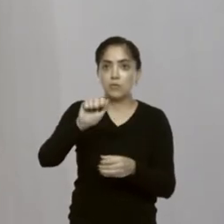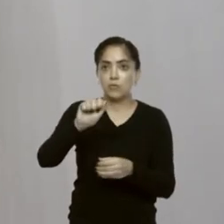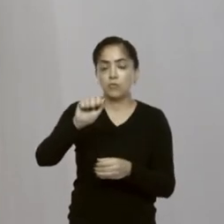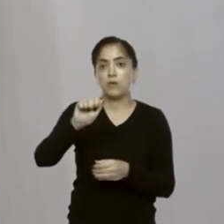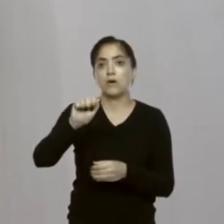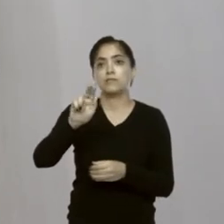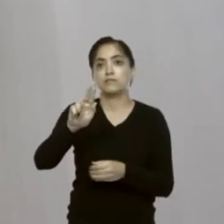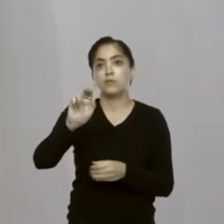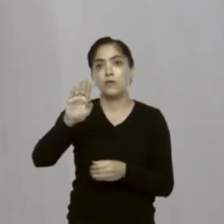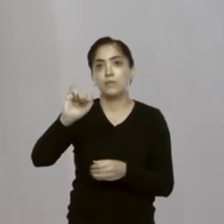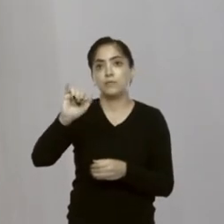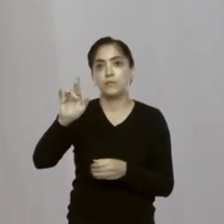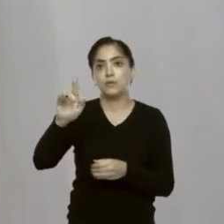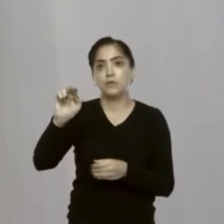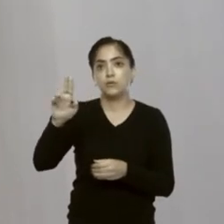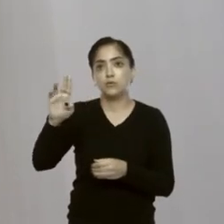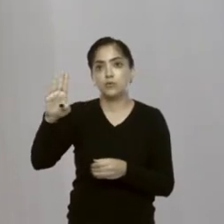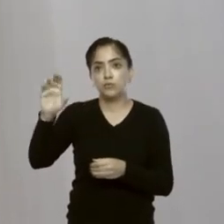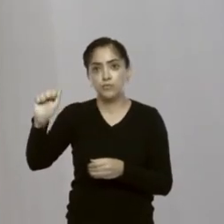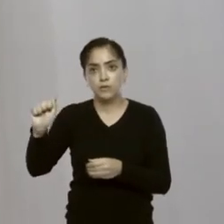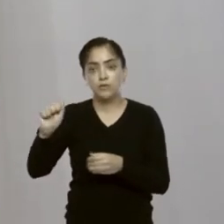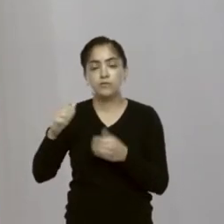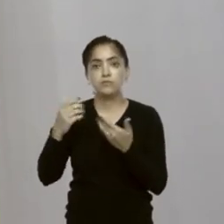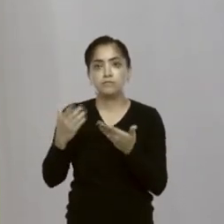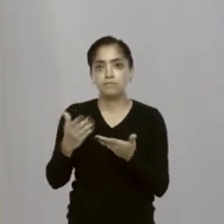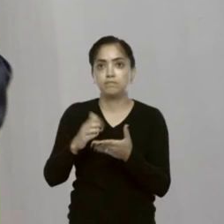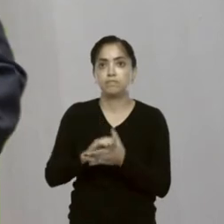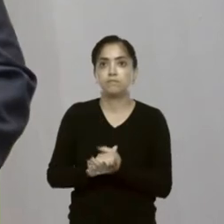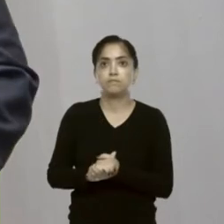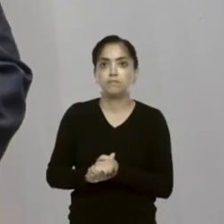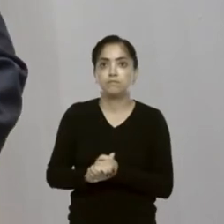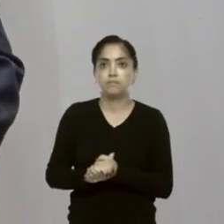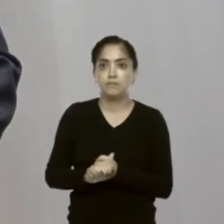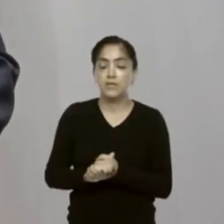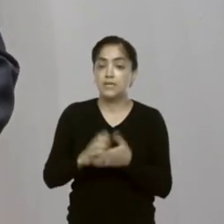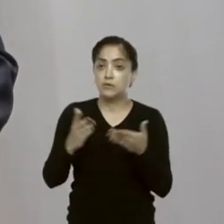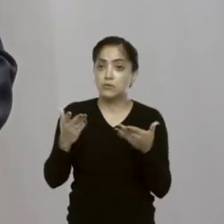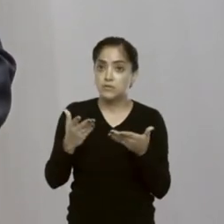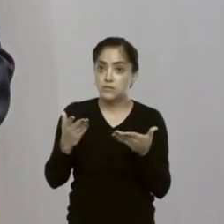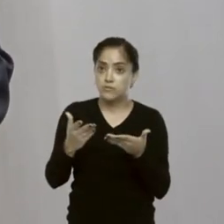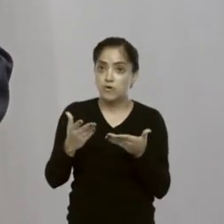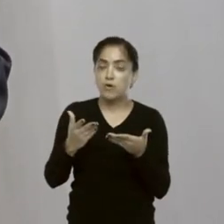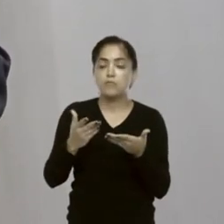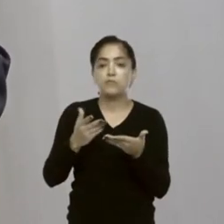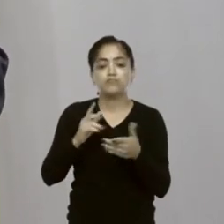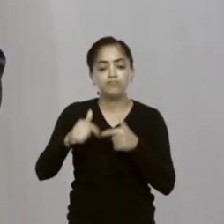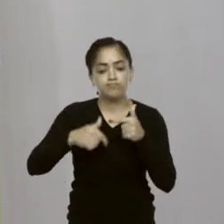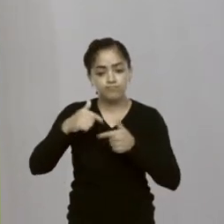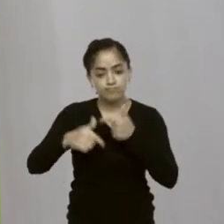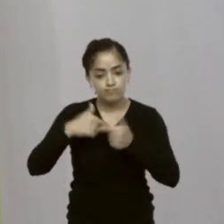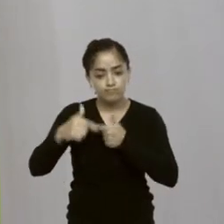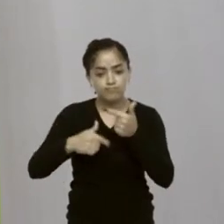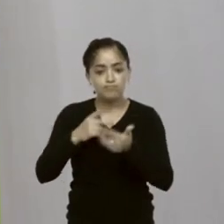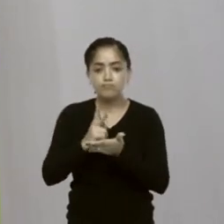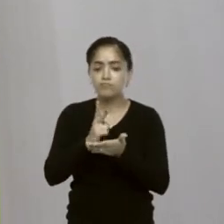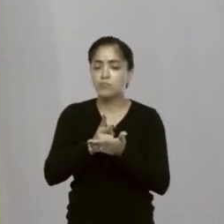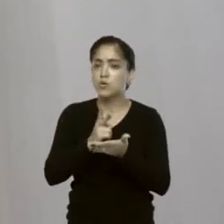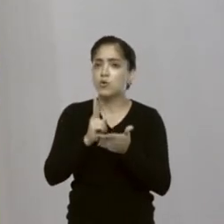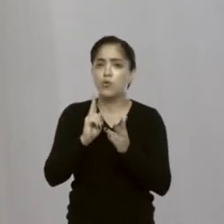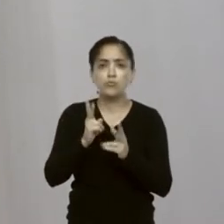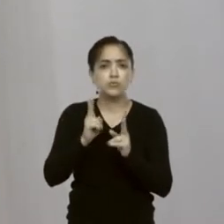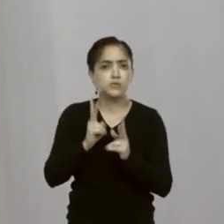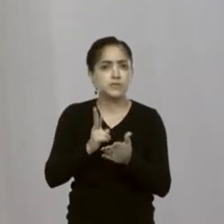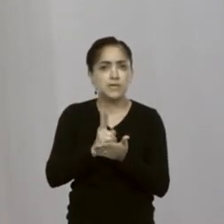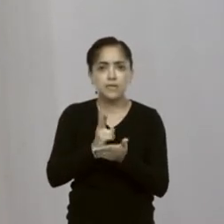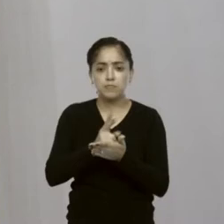lá um assento à Assembleia Legislativa. Dessa forma, eu quero manter o meu trabalho, como sempre fiz. Não quero